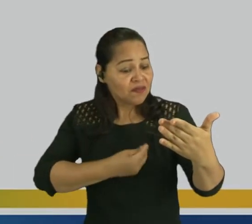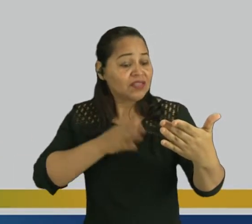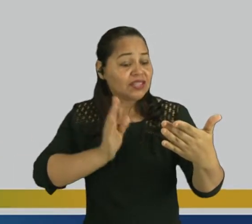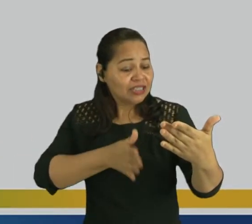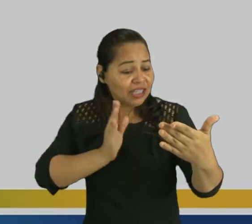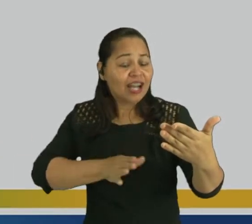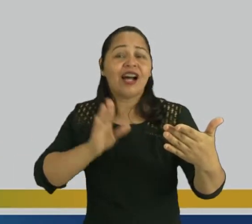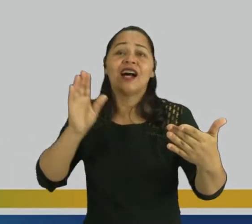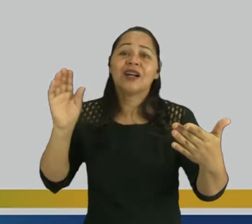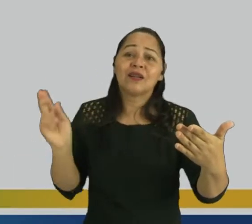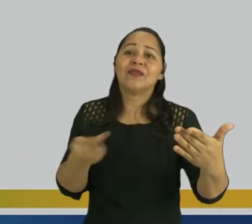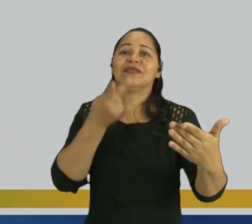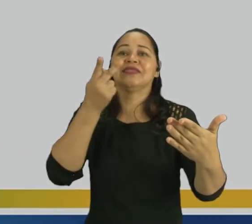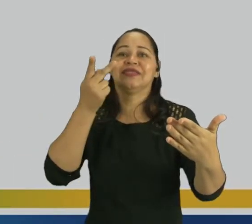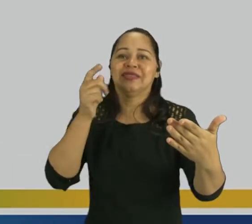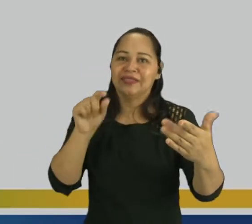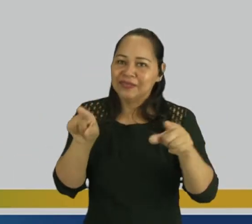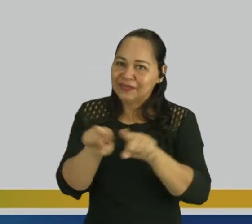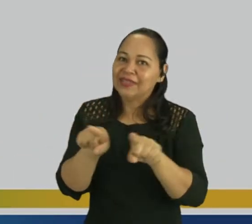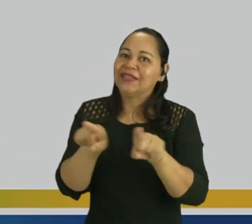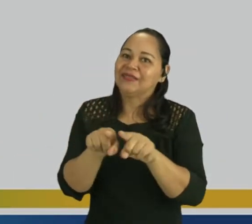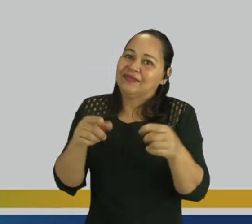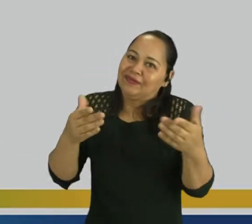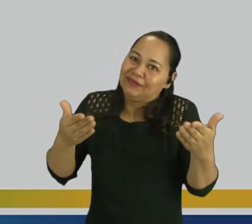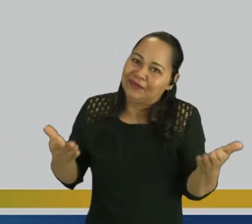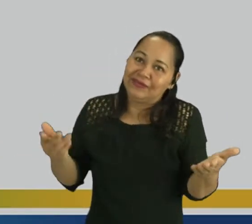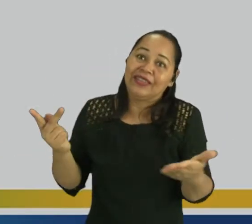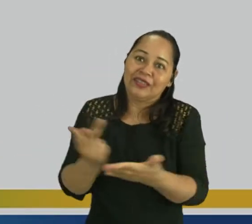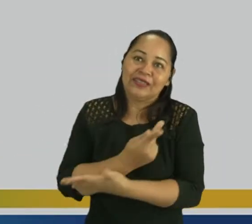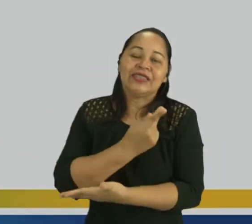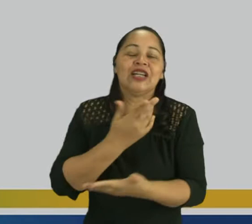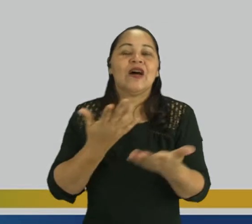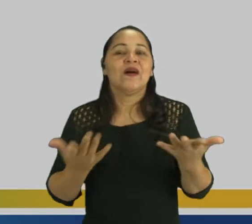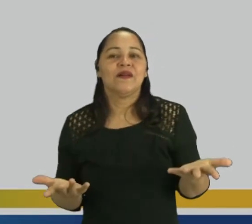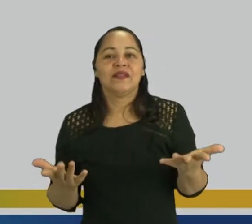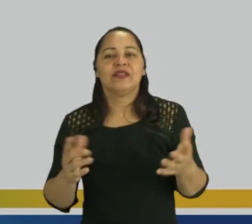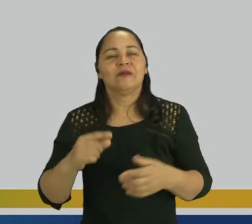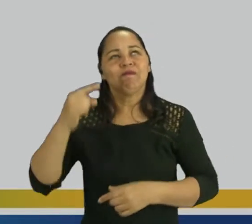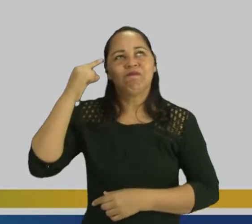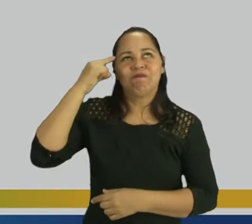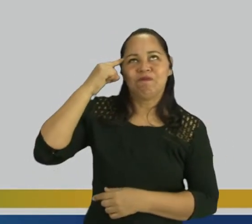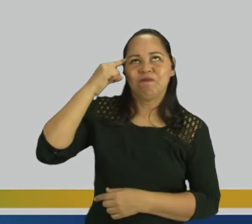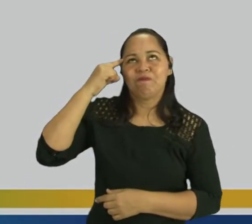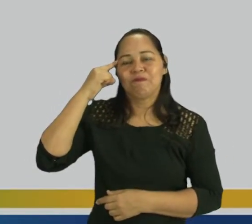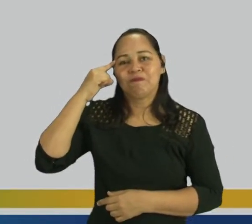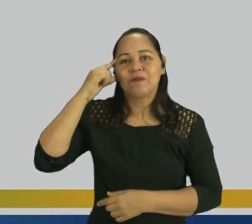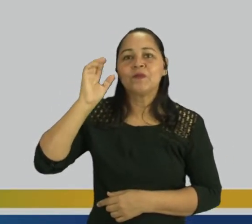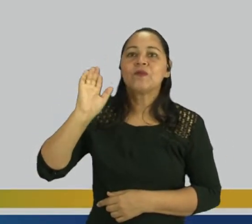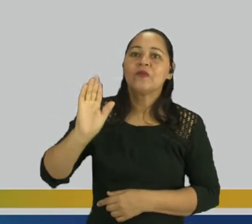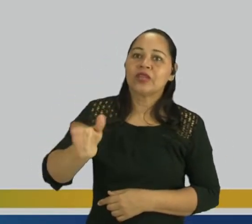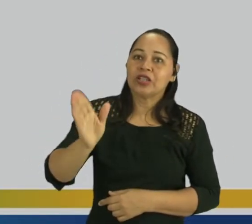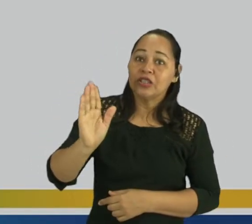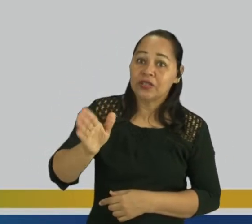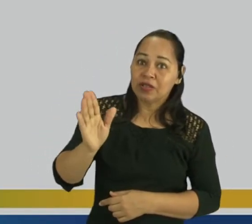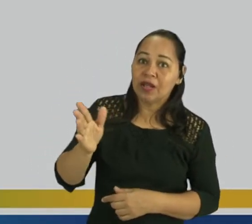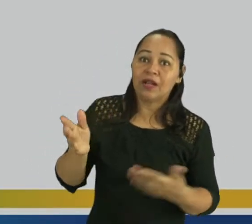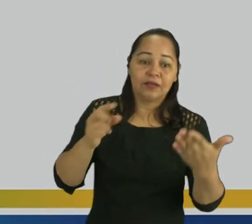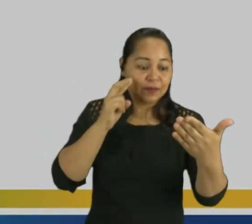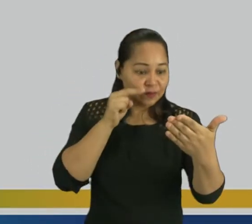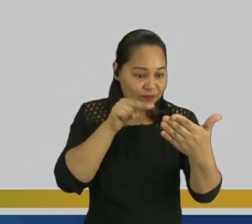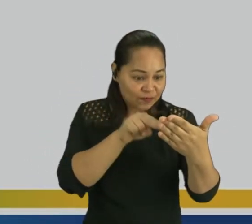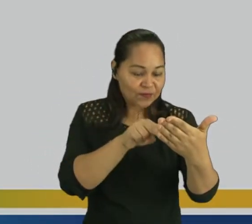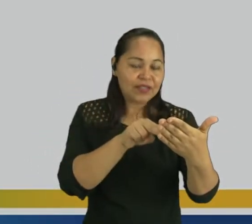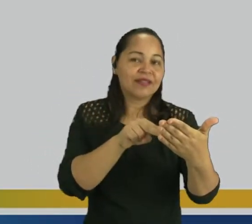minha vida, isso aconteceu, quando você observa lá os acontecimentos dentro da tirinha, e você pensa assim, isso já